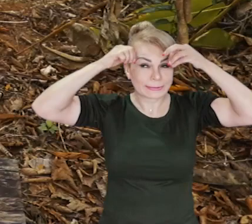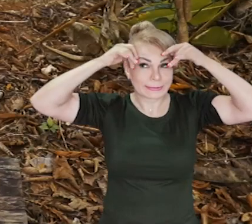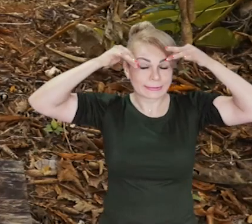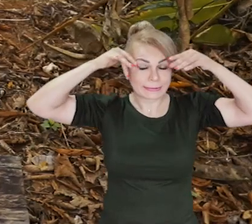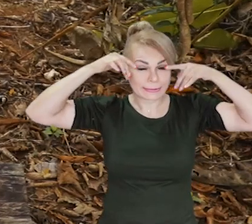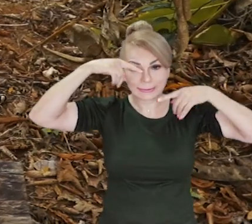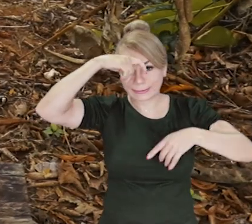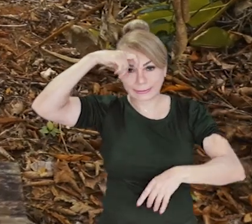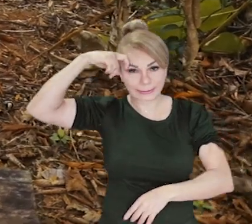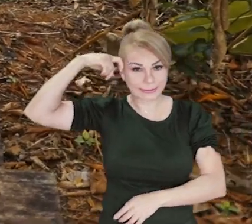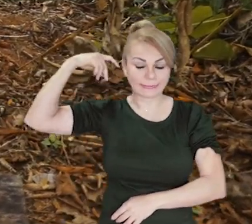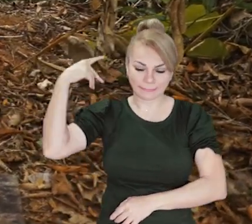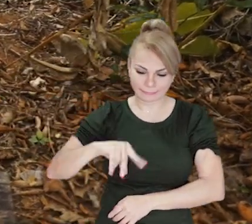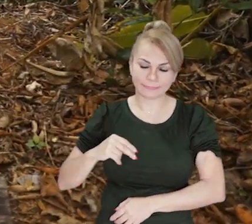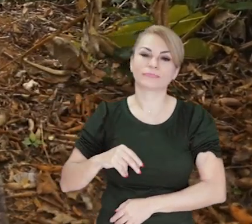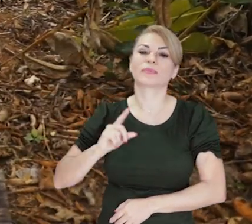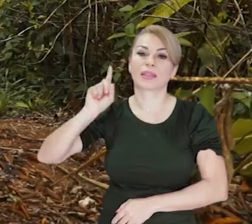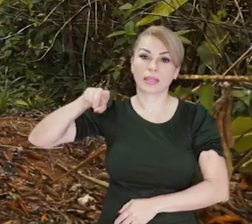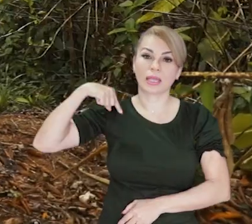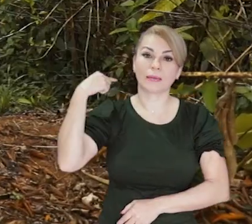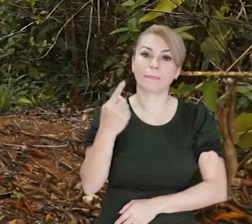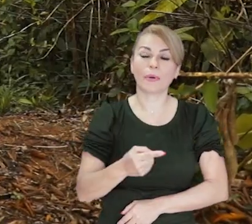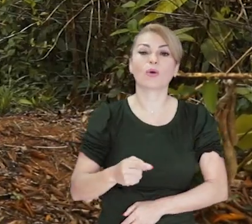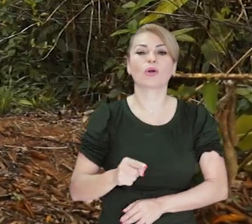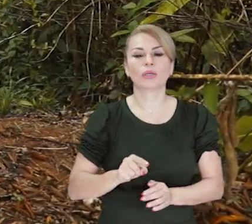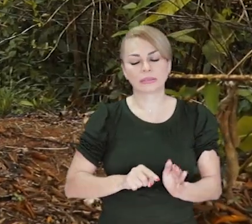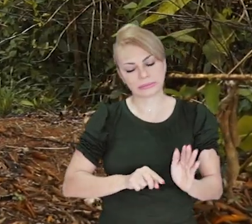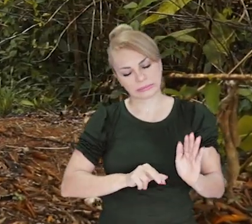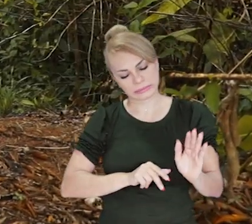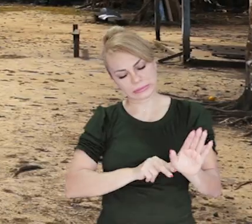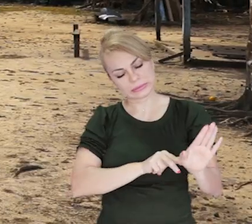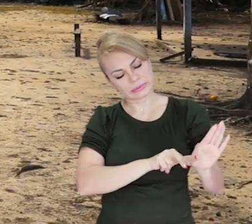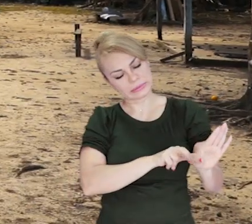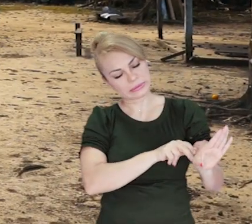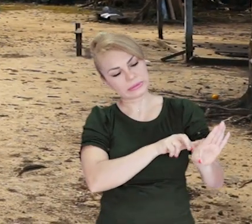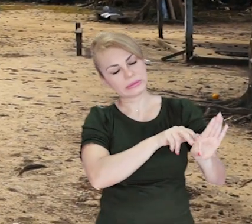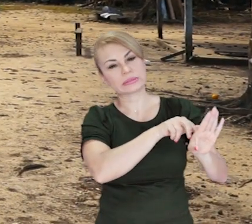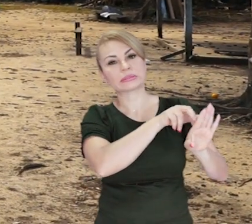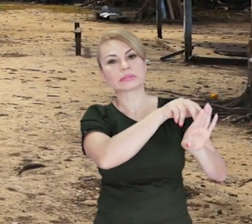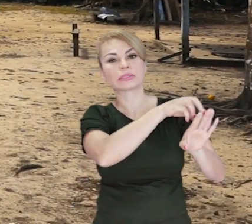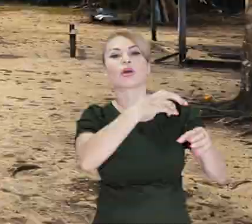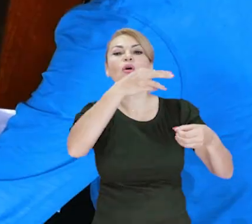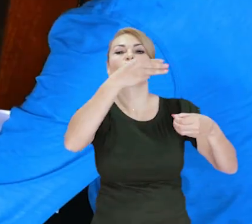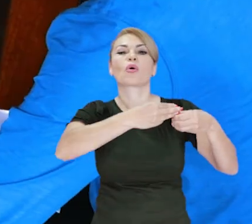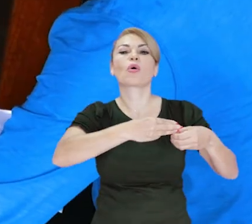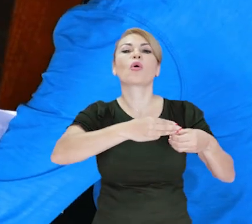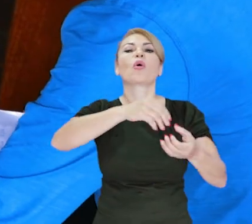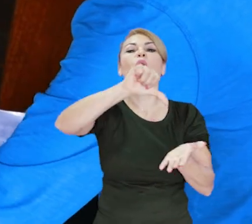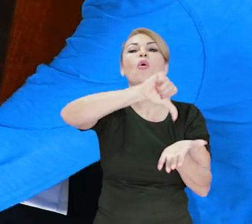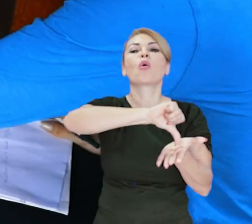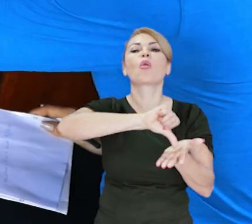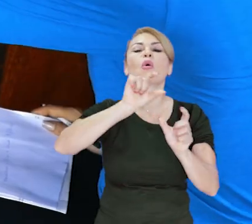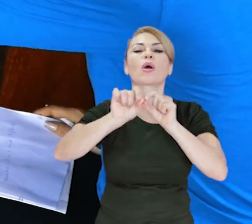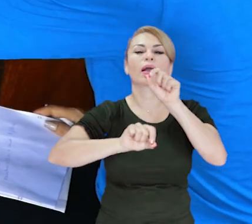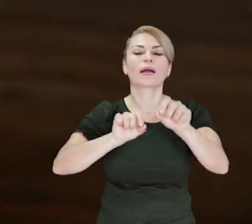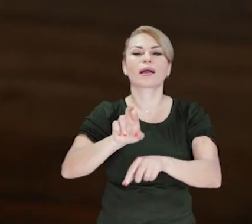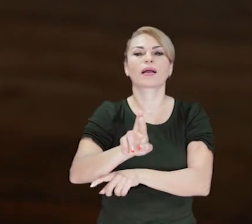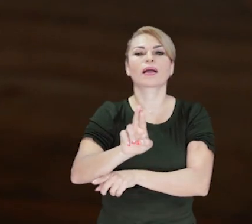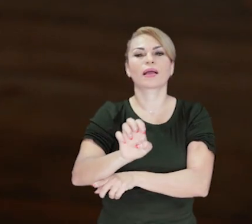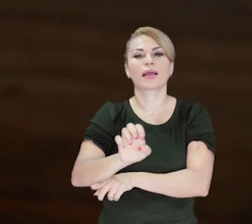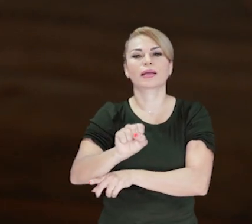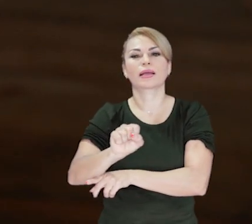96 degraus barranco acima, até chegar à Terra Alta de Ressaca, uma parte da comunidade onde vive a família Souza, uma